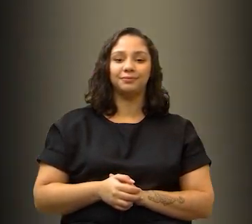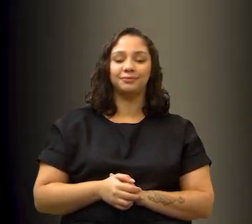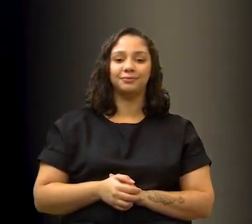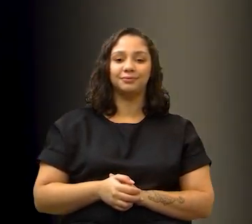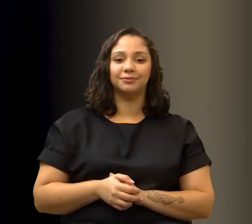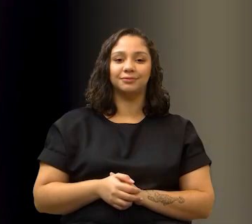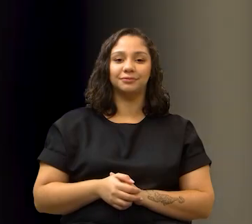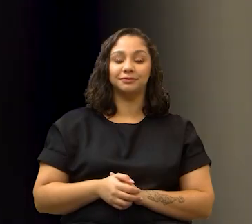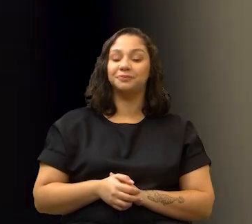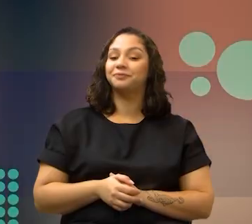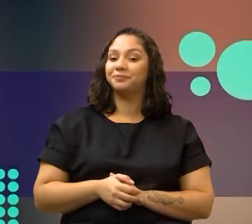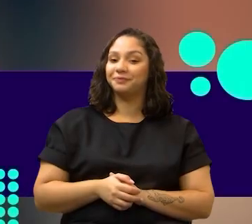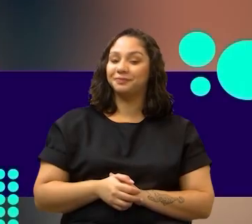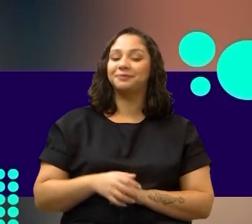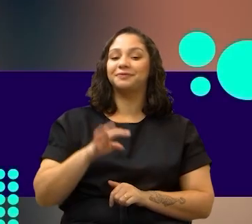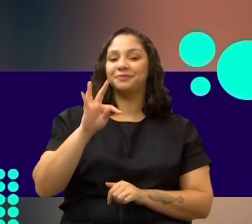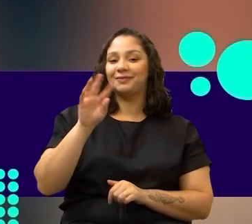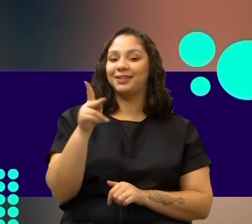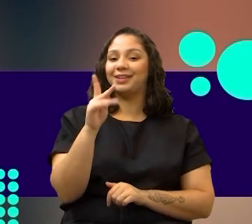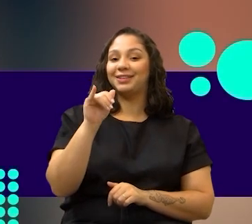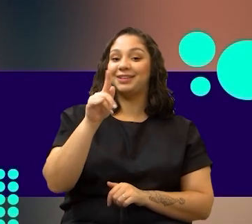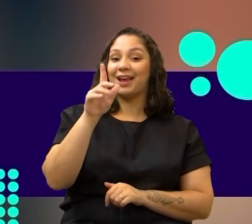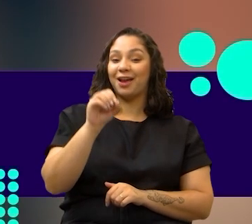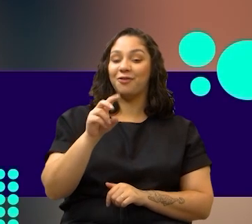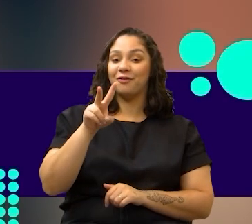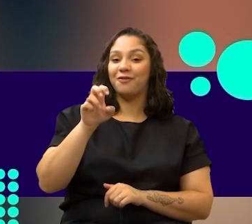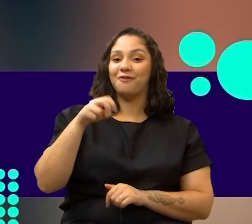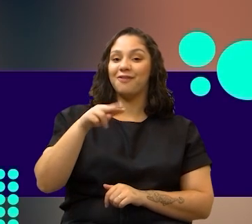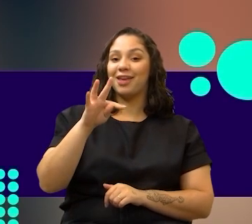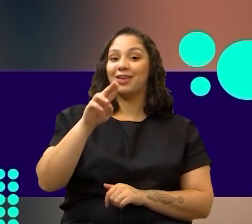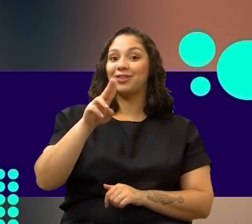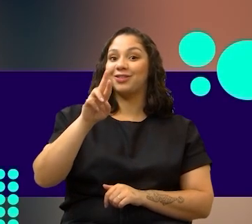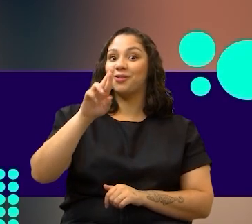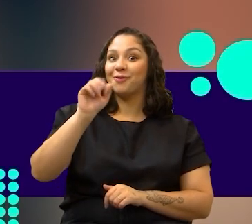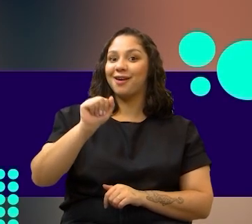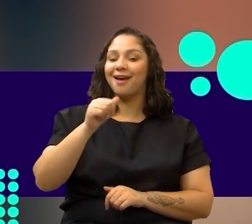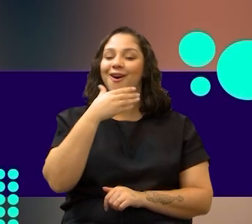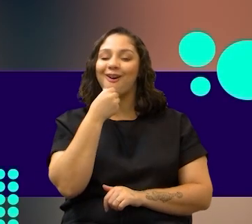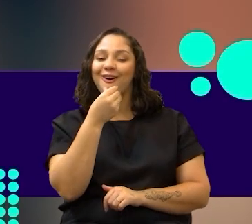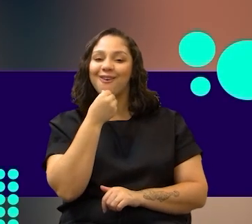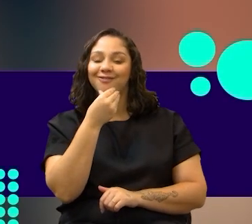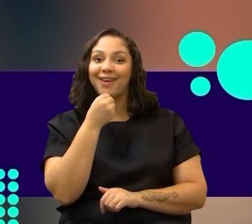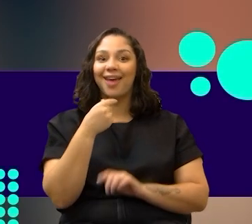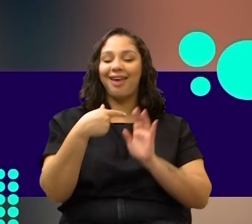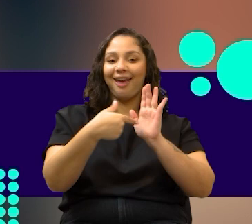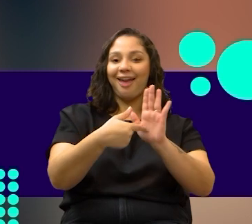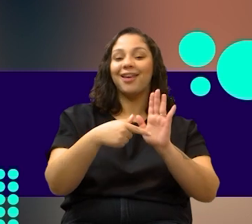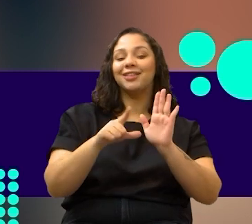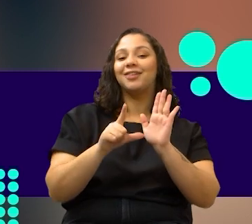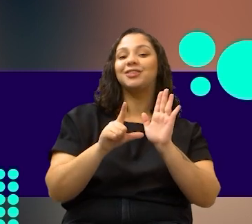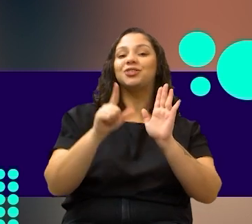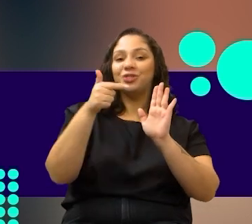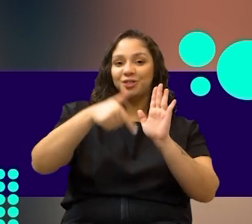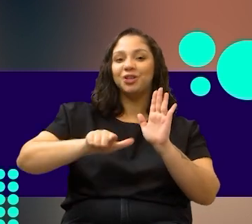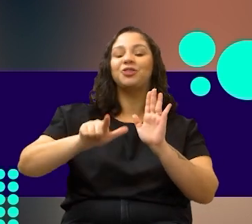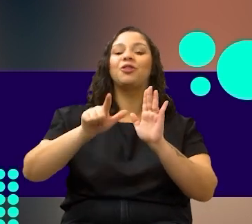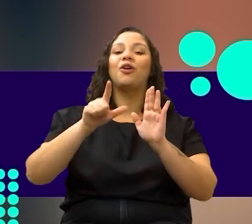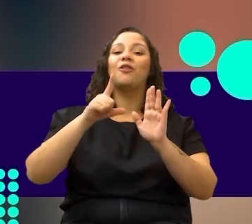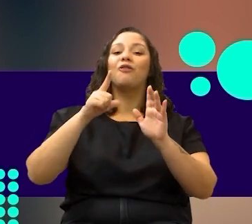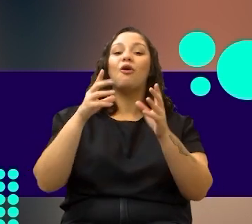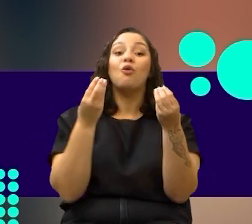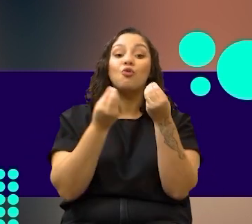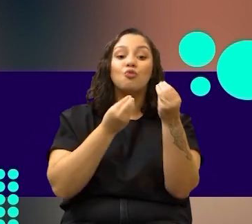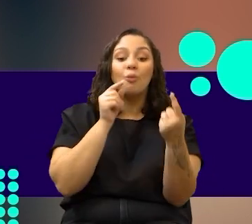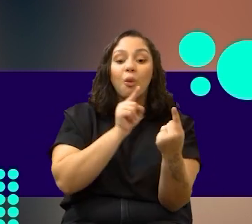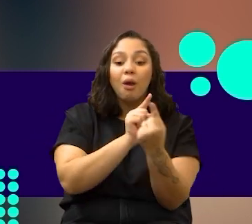aqui?" Tiago Ventura, sujeito homem. Em seu novo show, Tiago Ventura se aproxima mais uma vez da